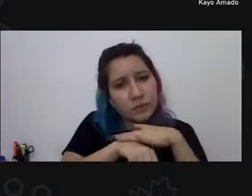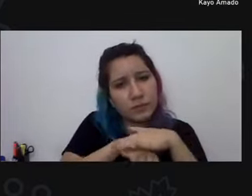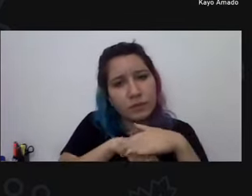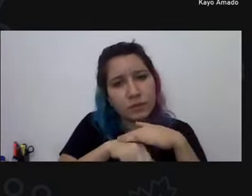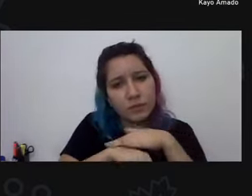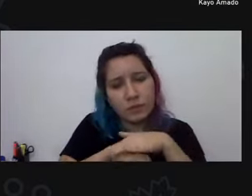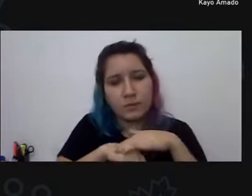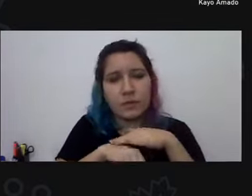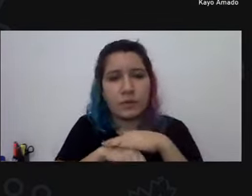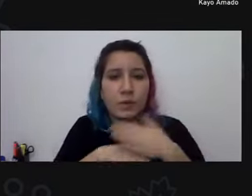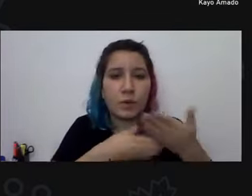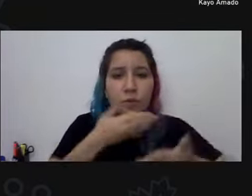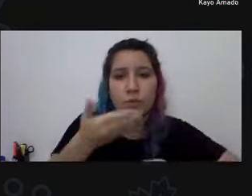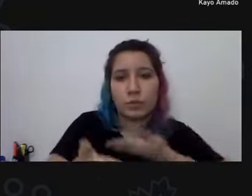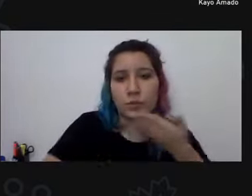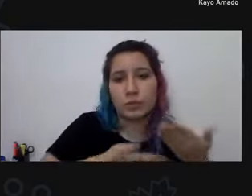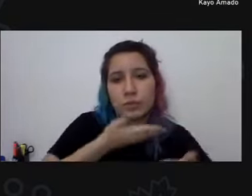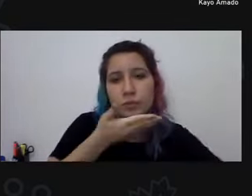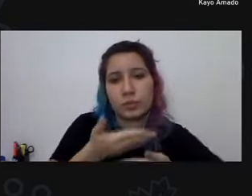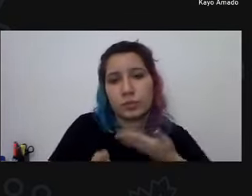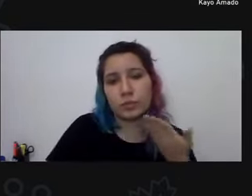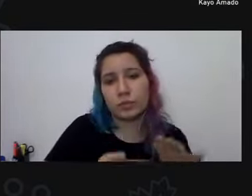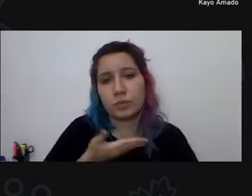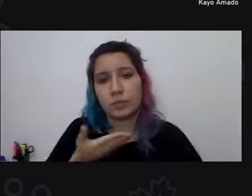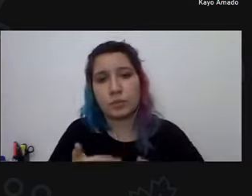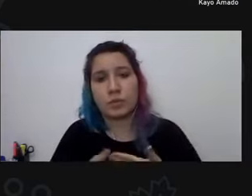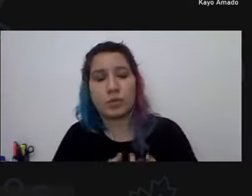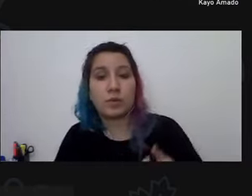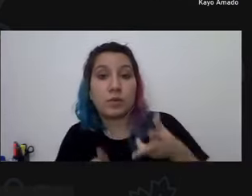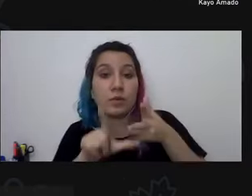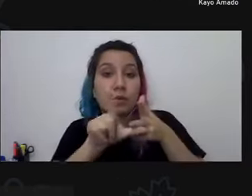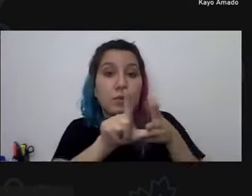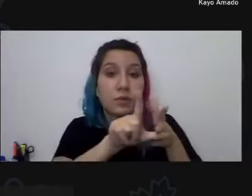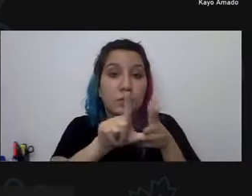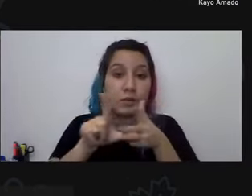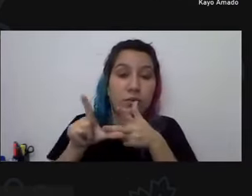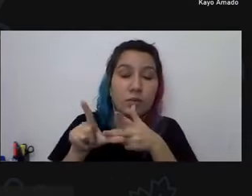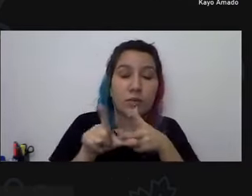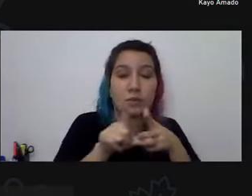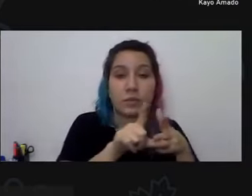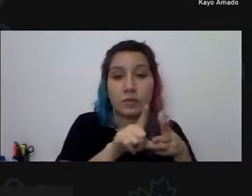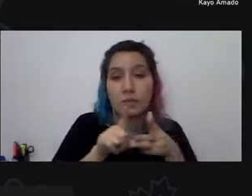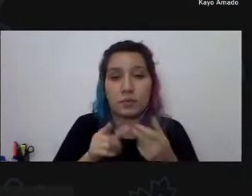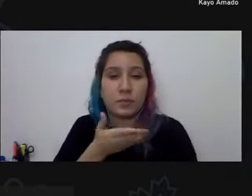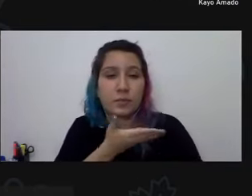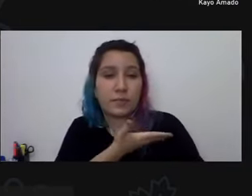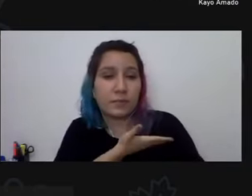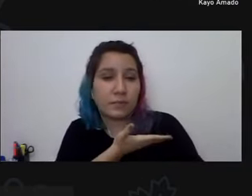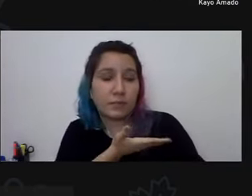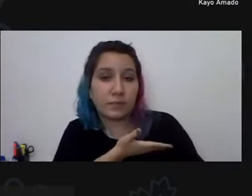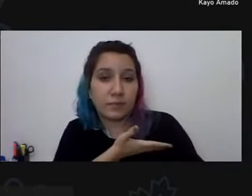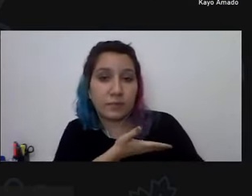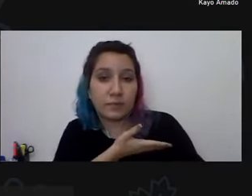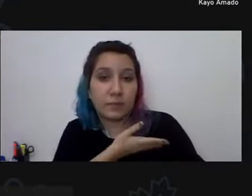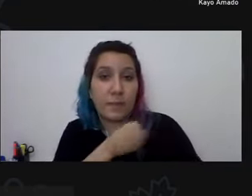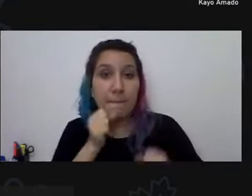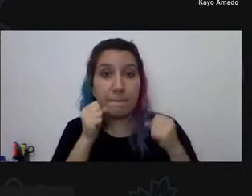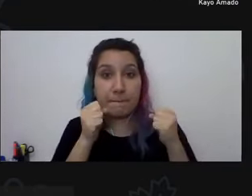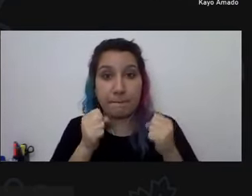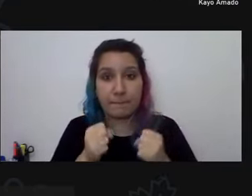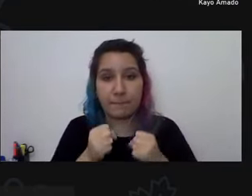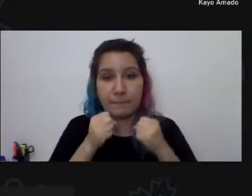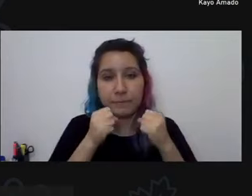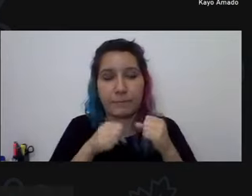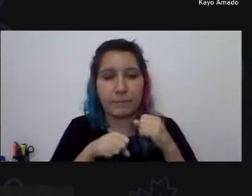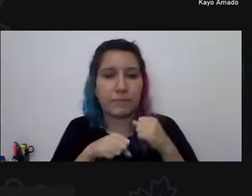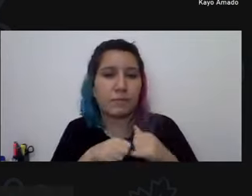live, está assistindo, estou vendo que você está aí assistindo a gente, compartilha essa live aí com seus amigos, para que a gente possa falar com mais